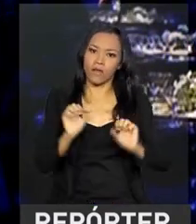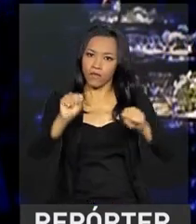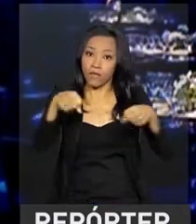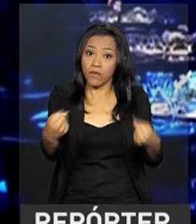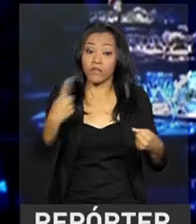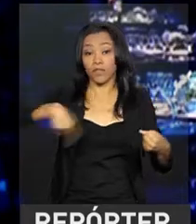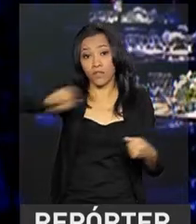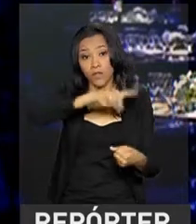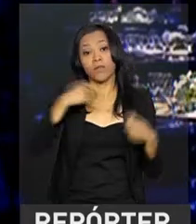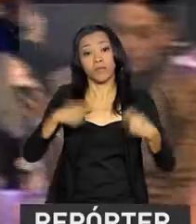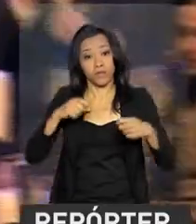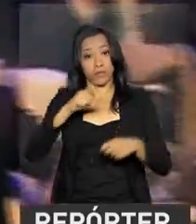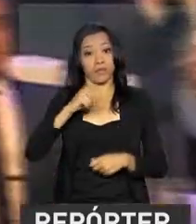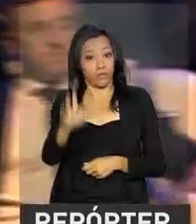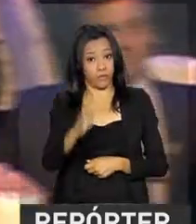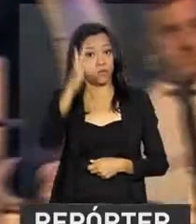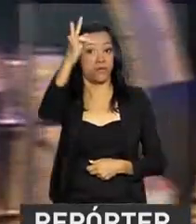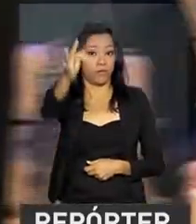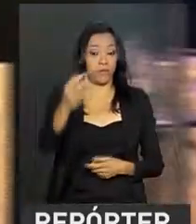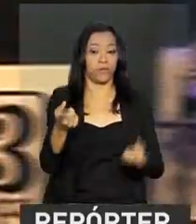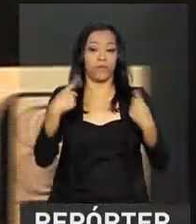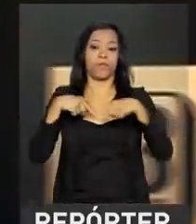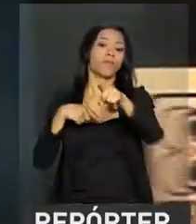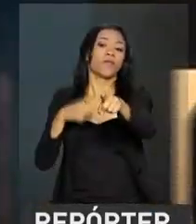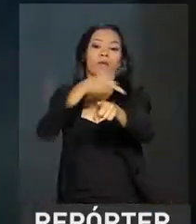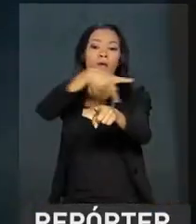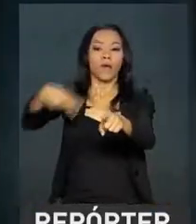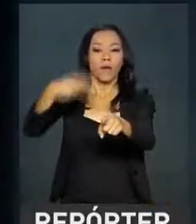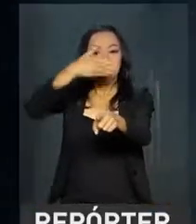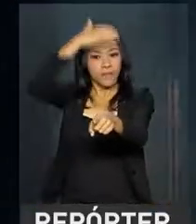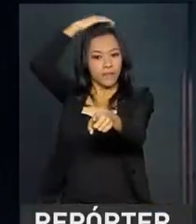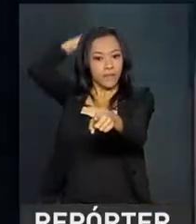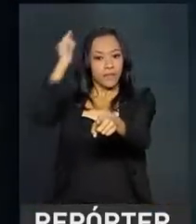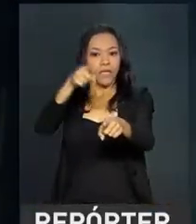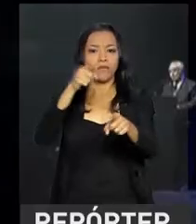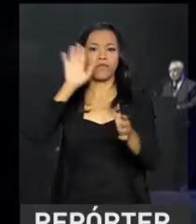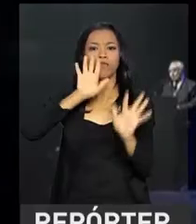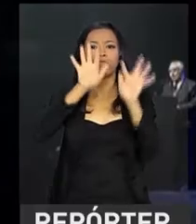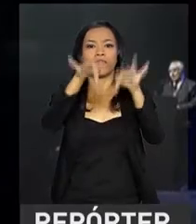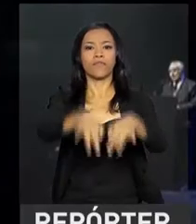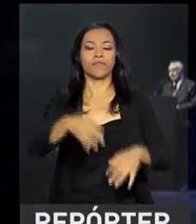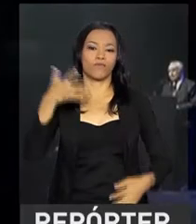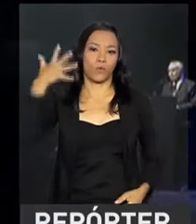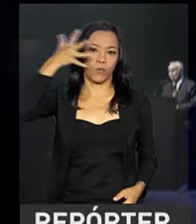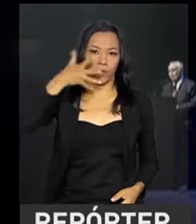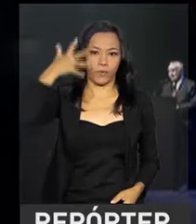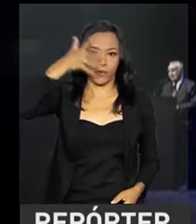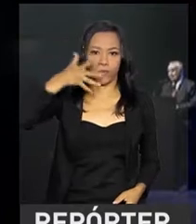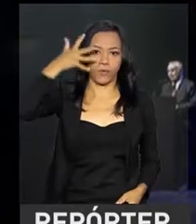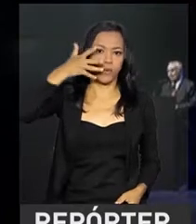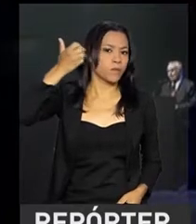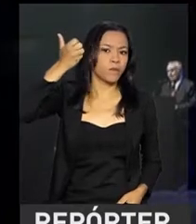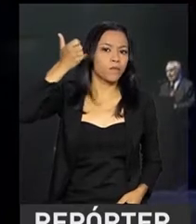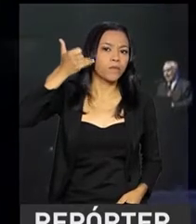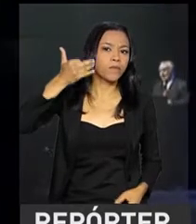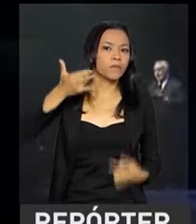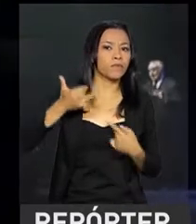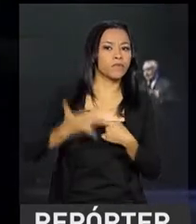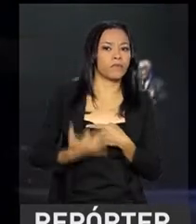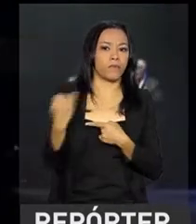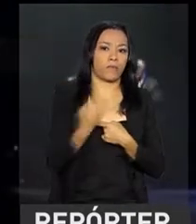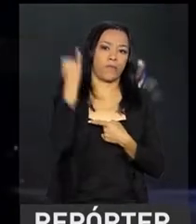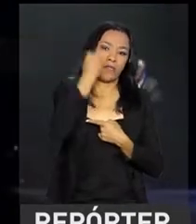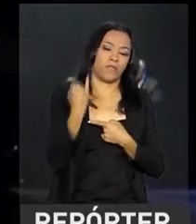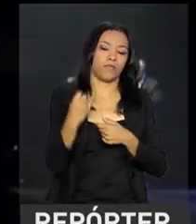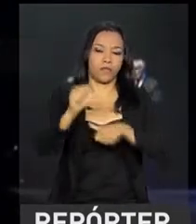todos devemos ter no futuro. O presidente Michel Temer fechou a noite com um discurso que enfatizou a necessidade da reforma da